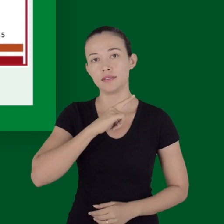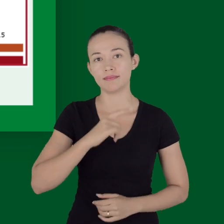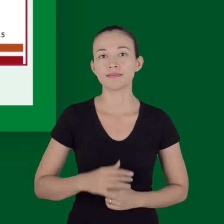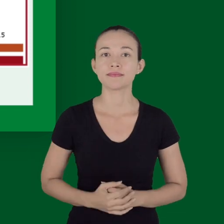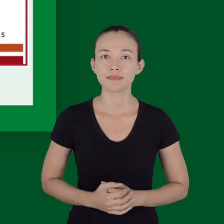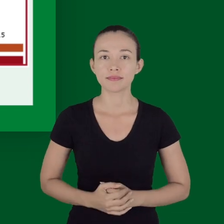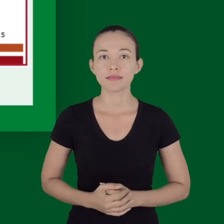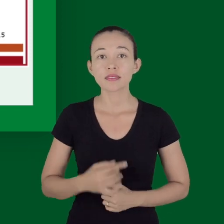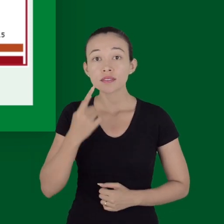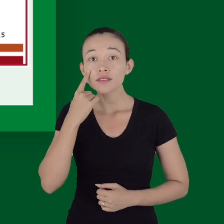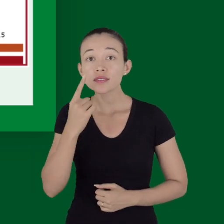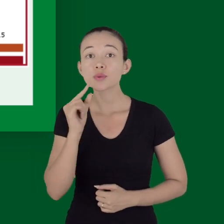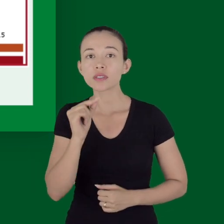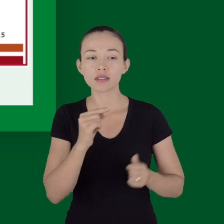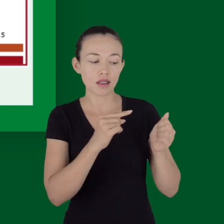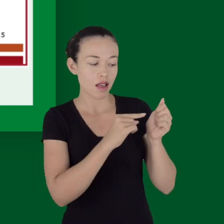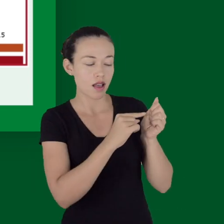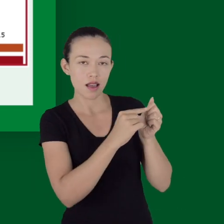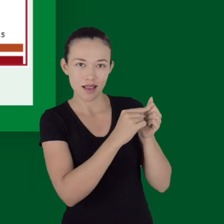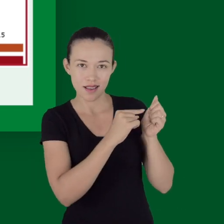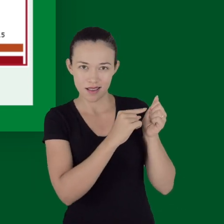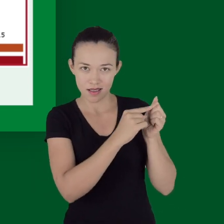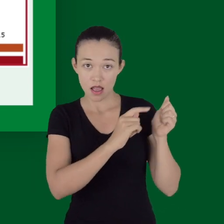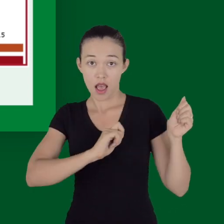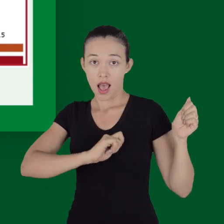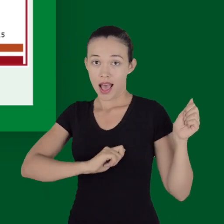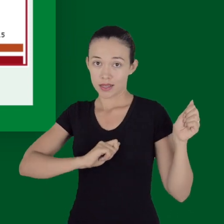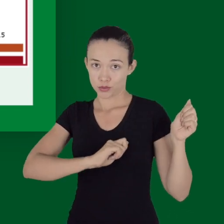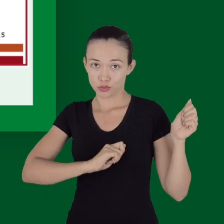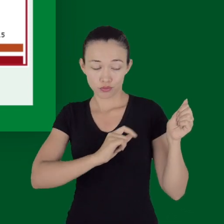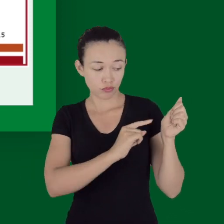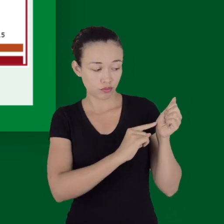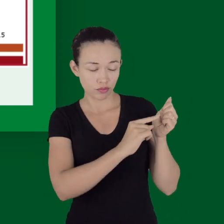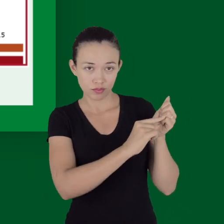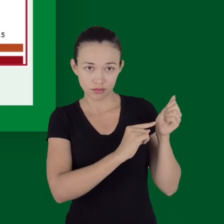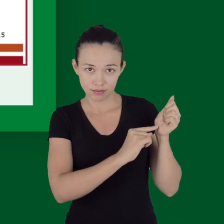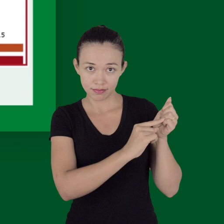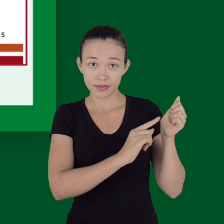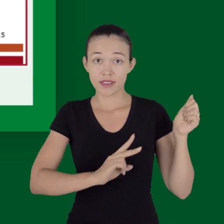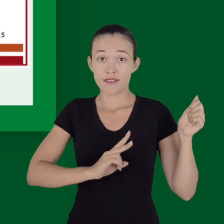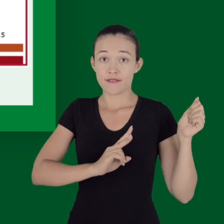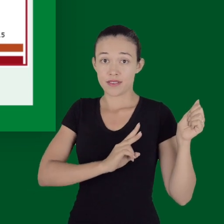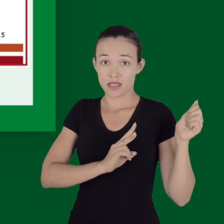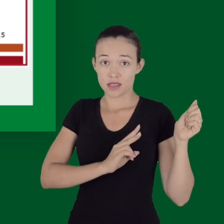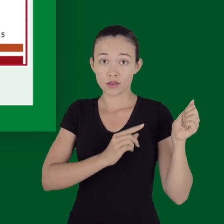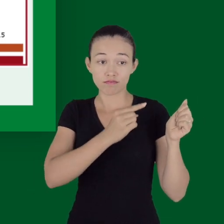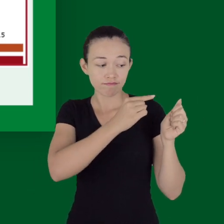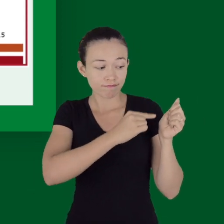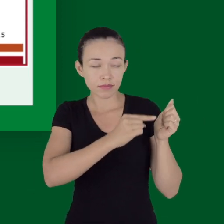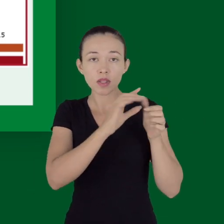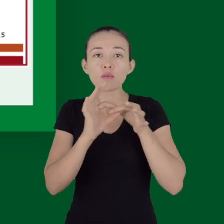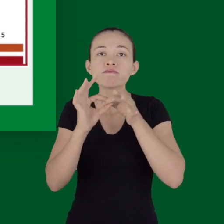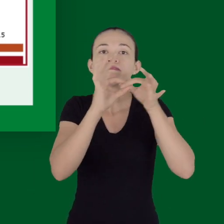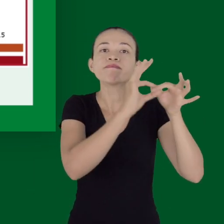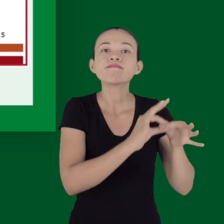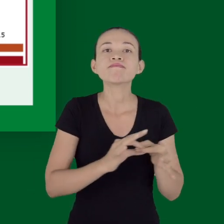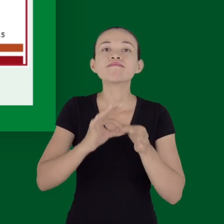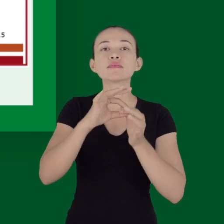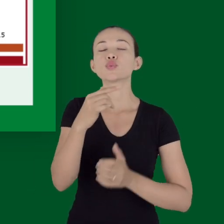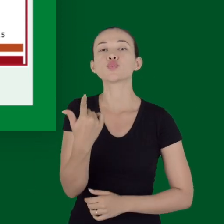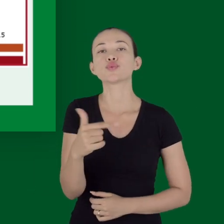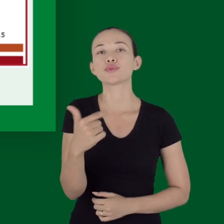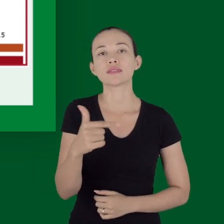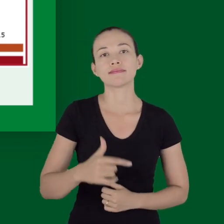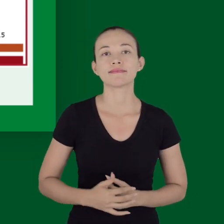gente consegue ver uma dissociação entre o átrio e o ventrículo. Não existe uma regularidade com